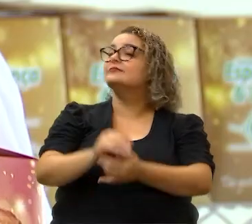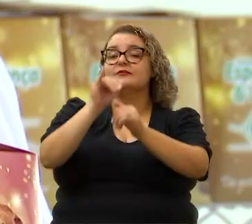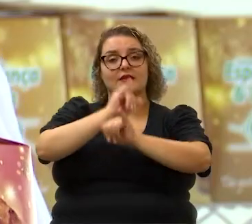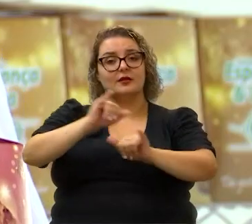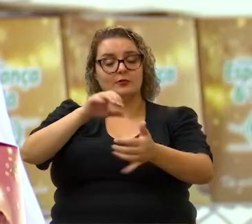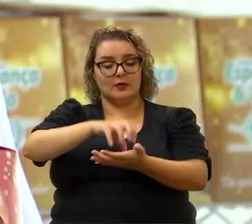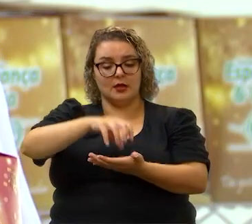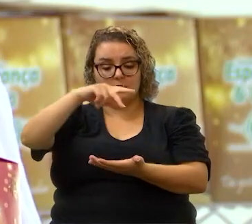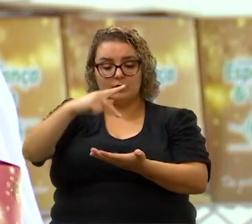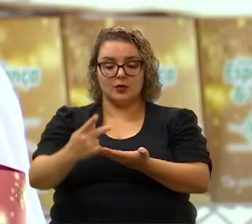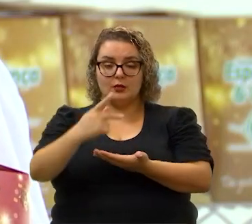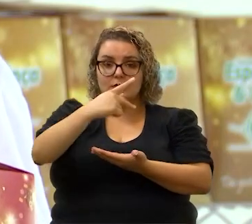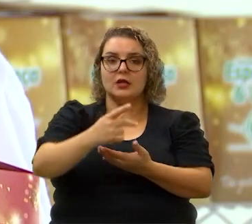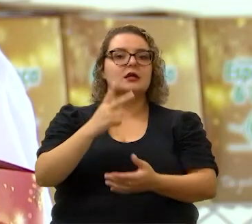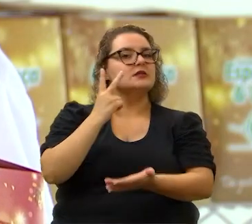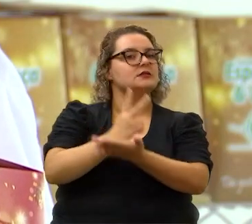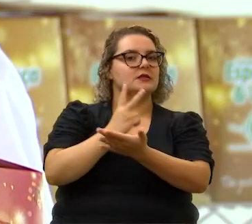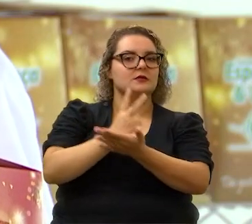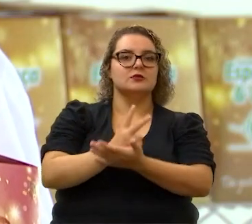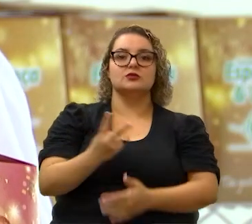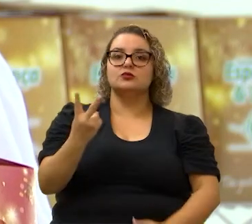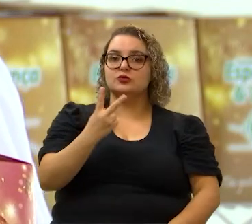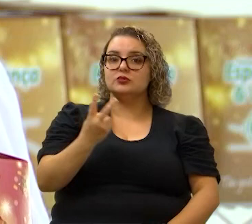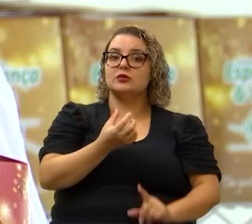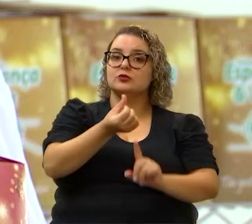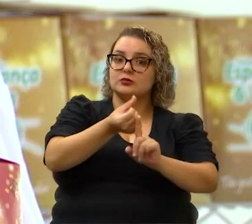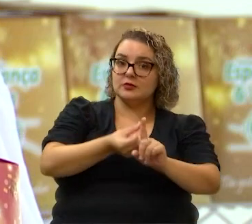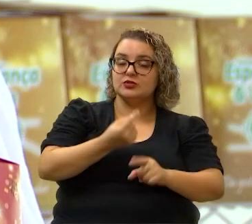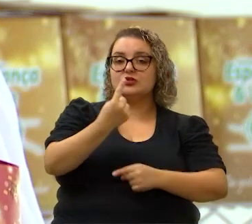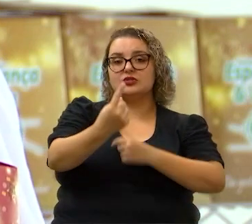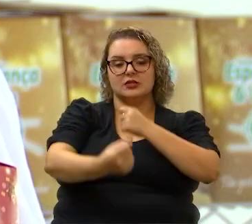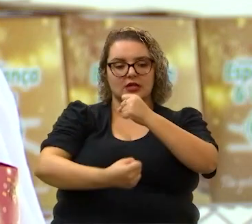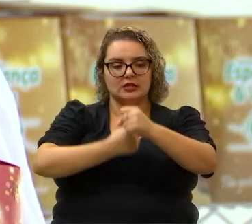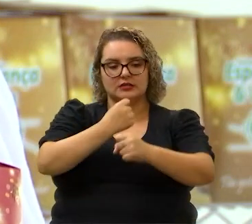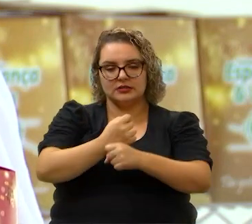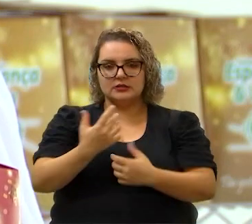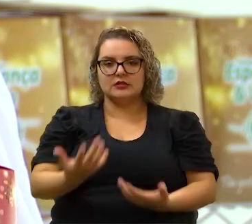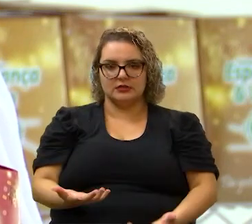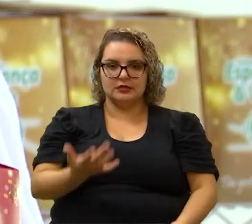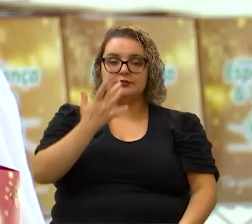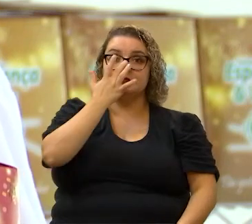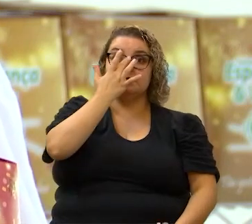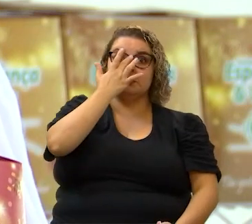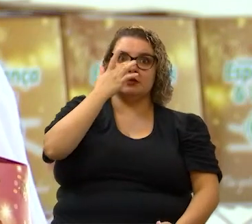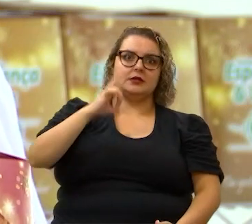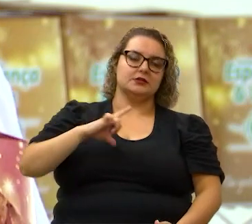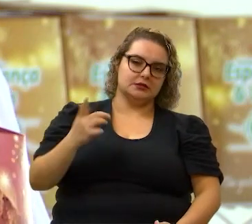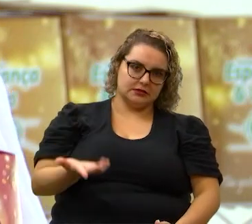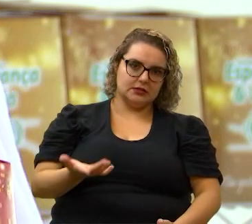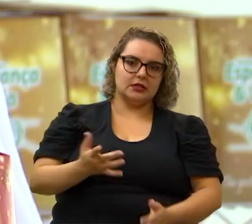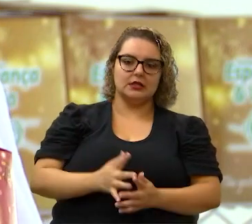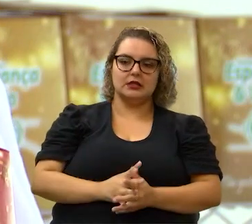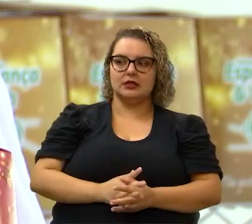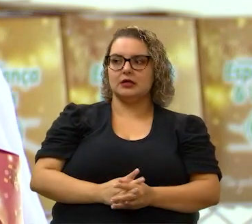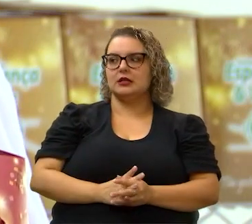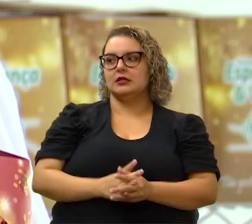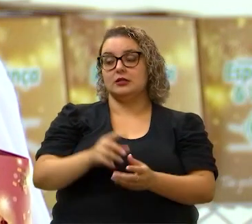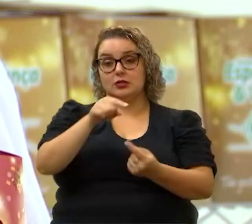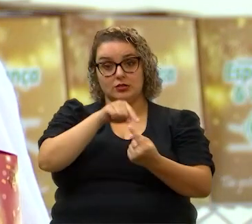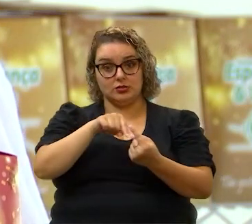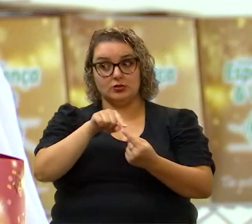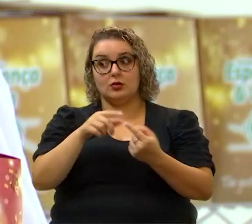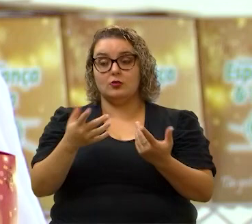então a campanha dos panetones é uma campanha anual que acontece sempre no segundo semestre de cada ano que tem